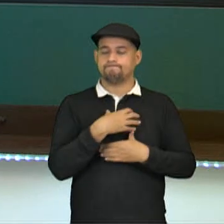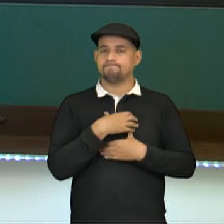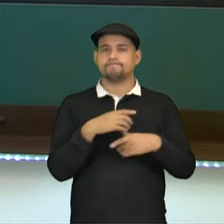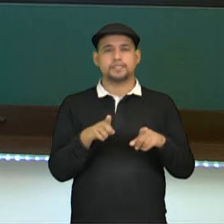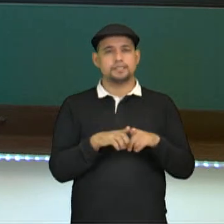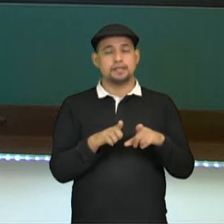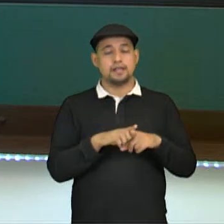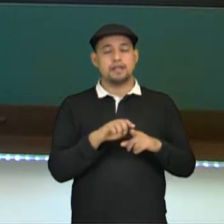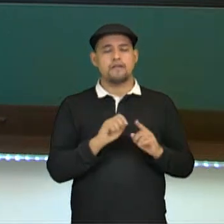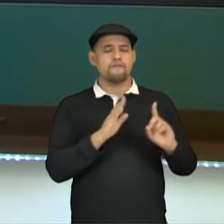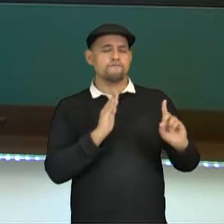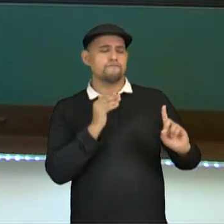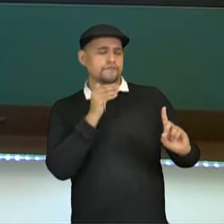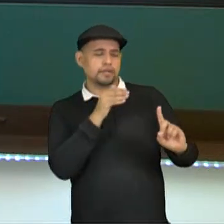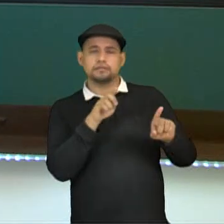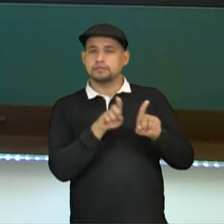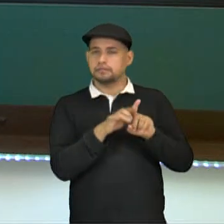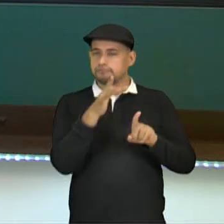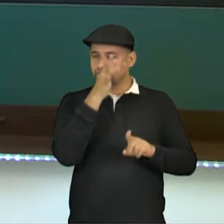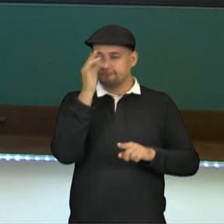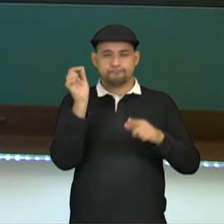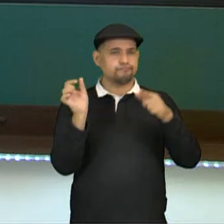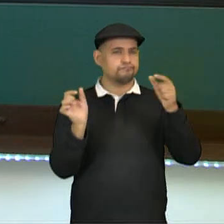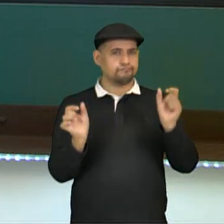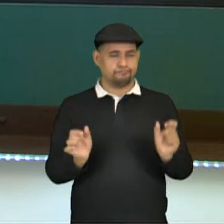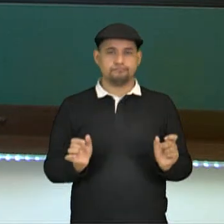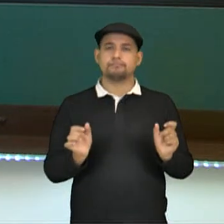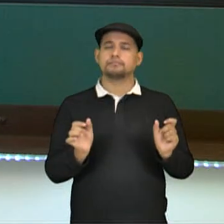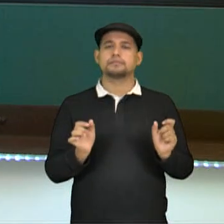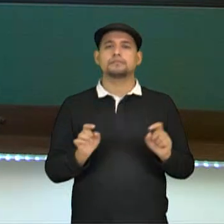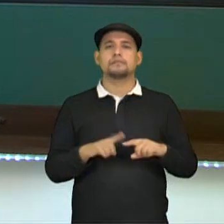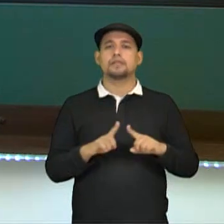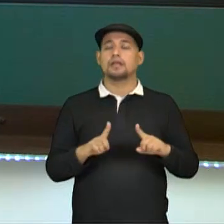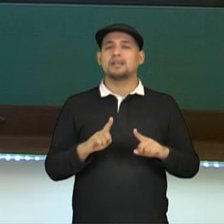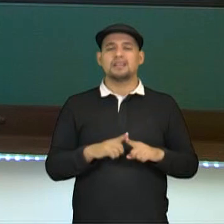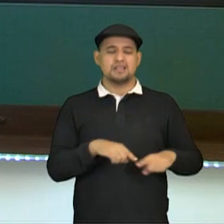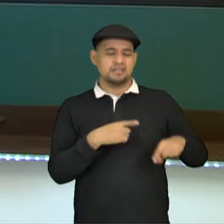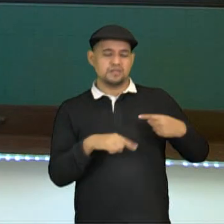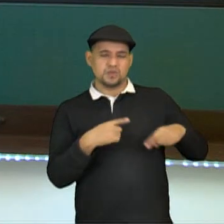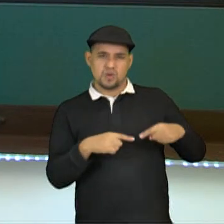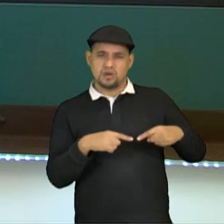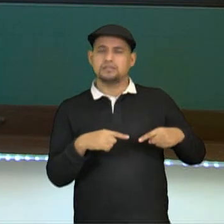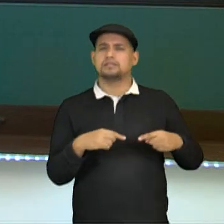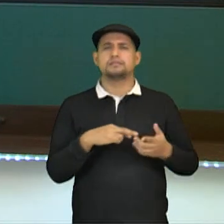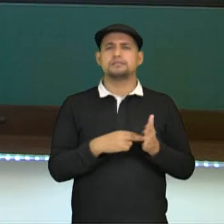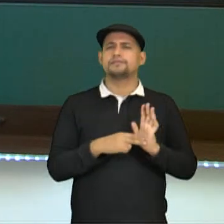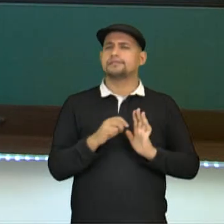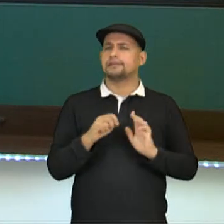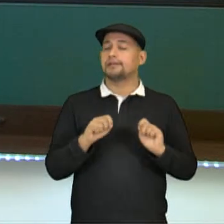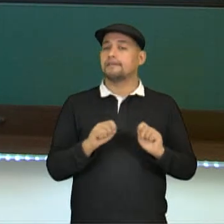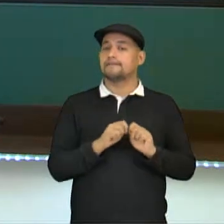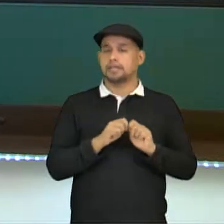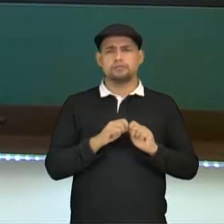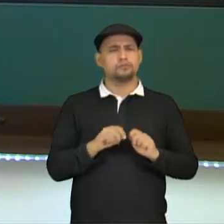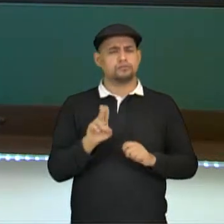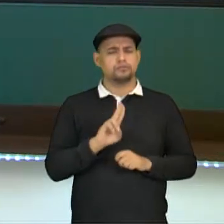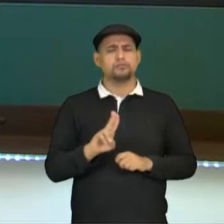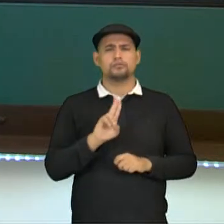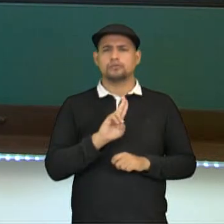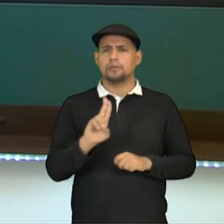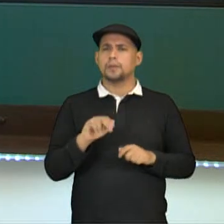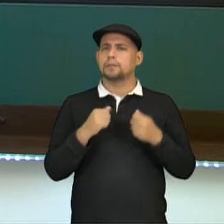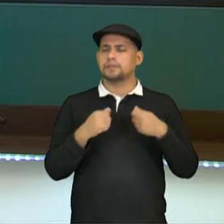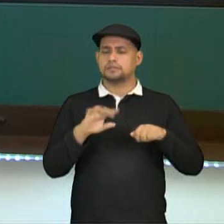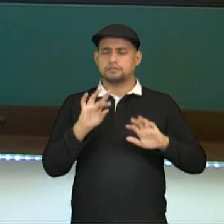de analogia com a personalidade desse personagem. Nesse caso, a discórdia, né? Ela faz jus ao nome, a gente poderia